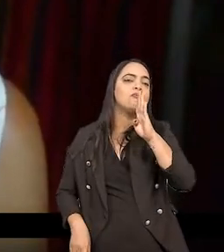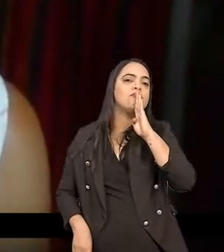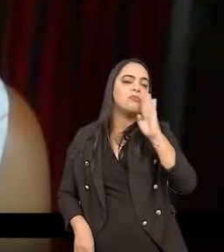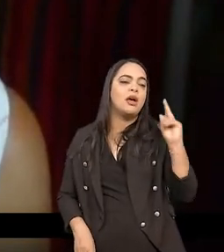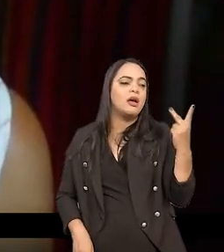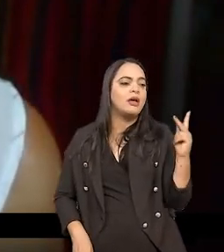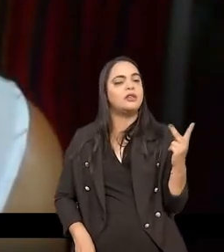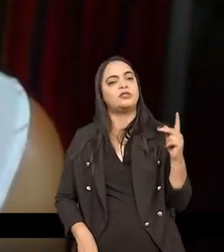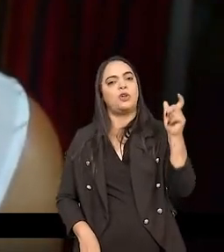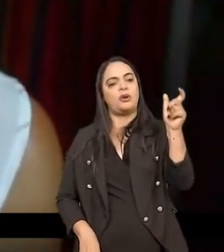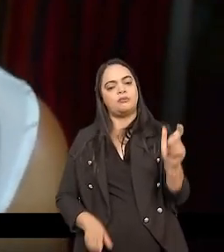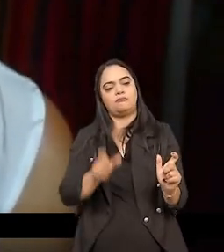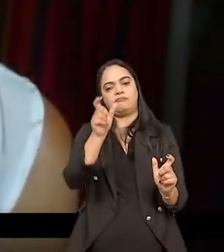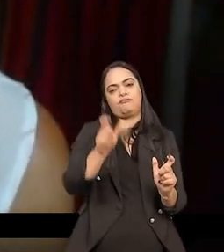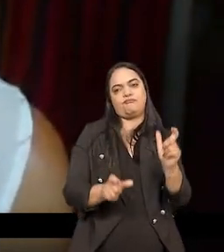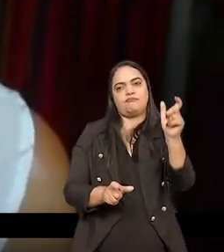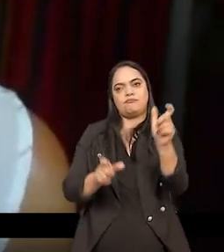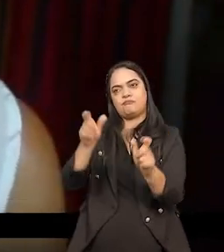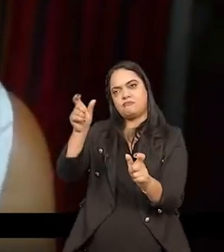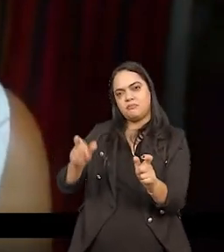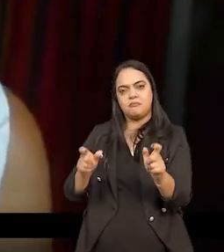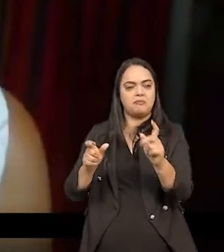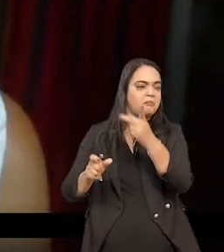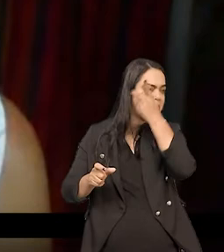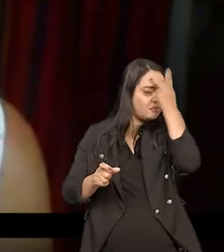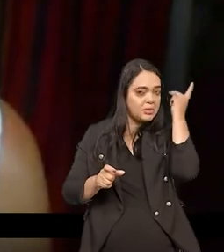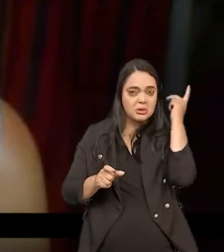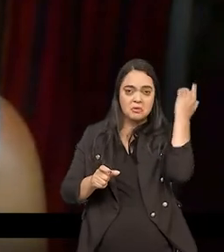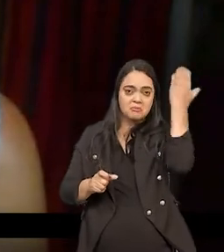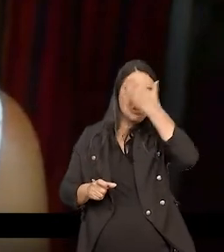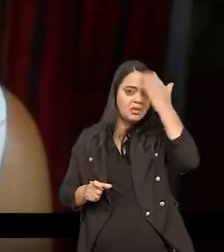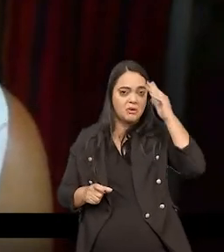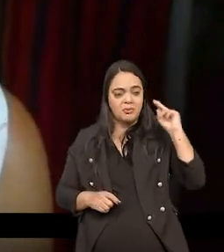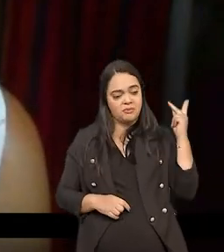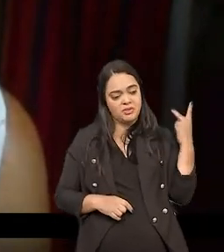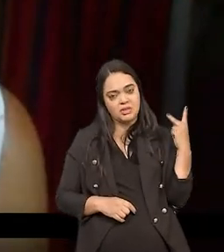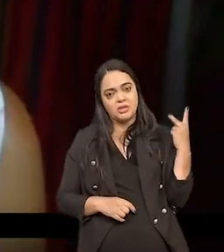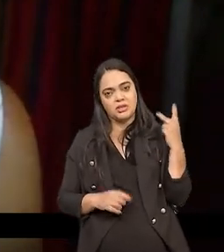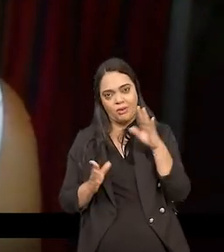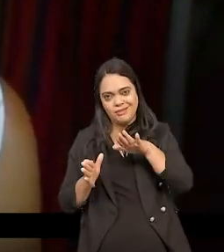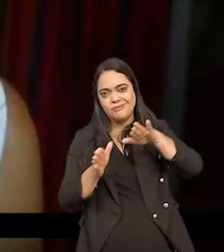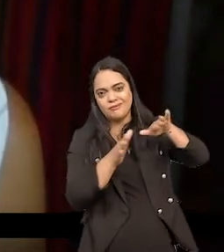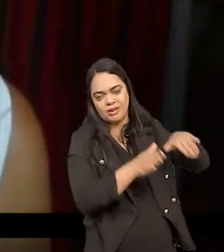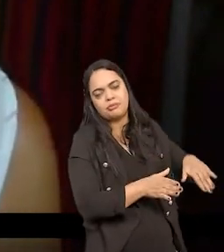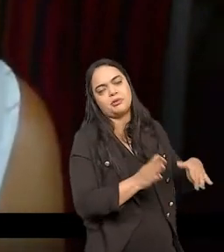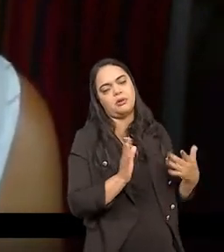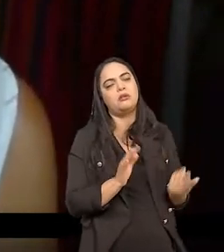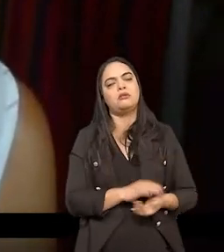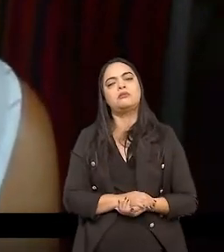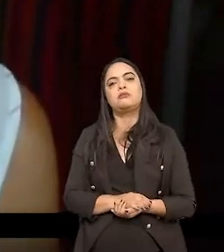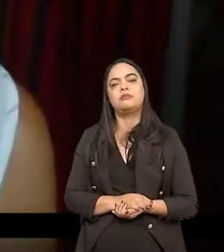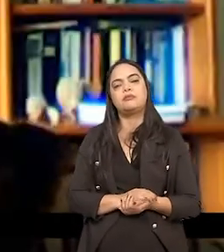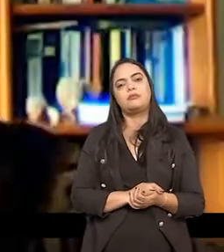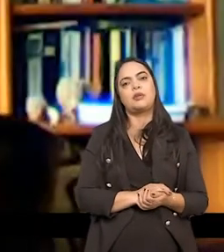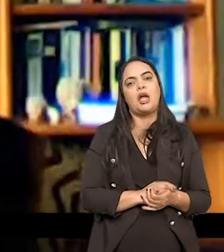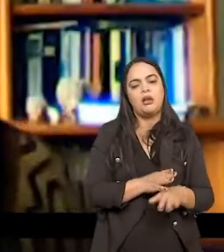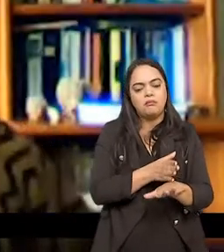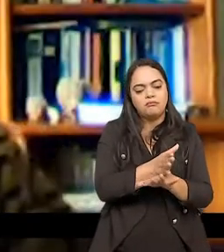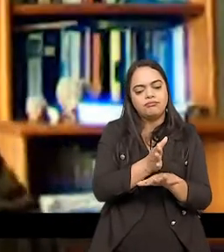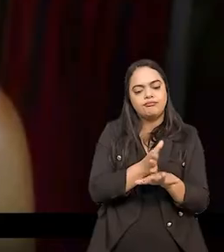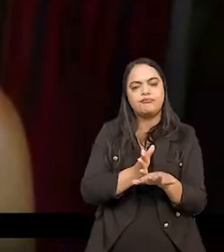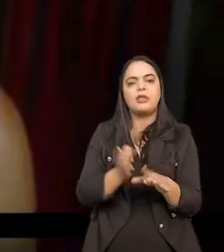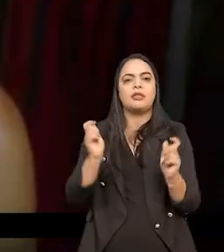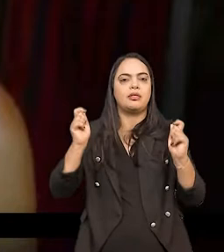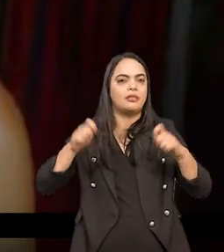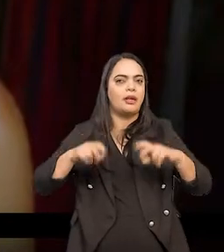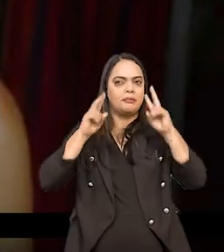dessas personagens invisibilizadas ao longo da história, né? Então, é um caminho possível para dar visibilidade a